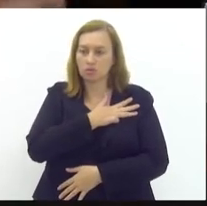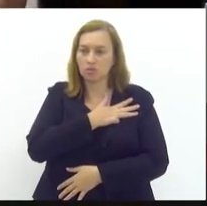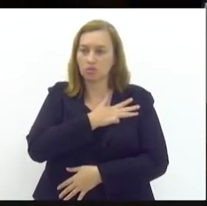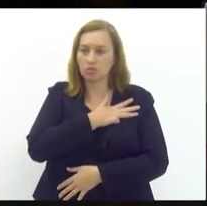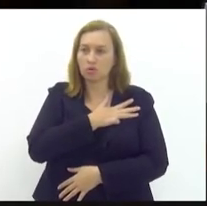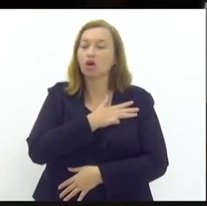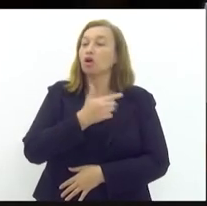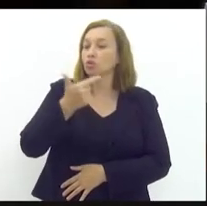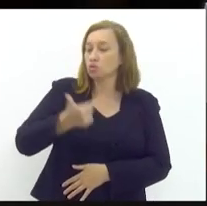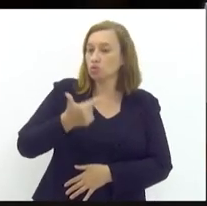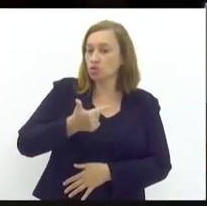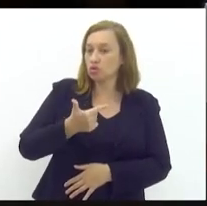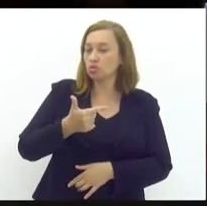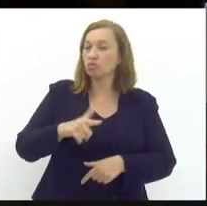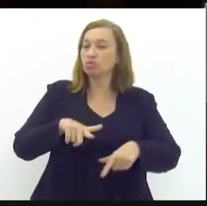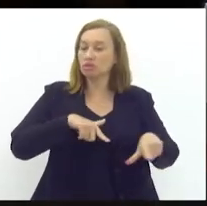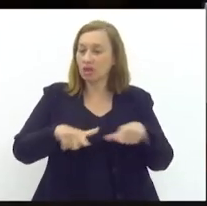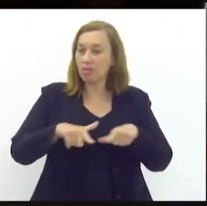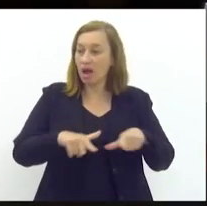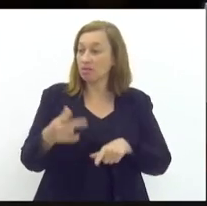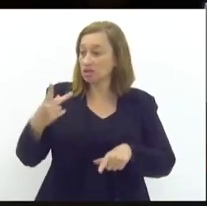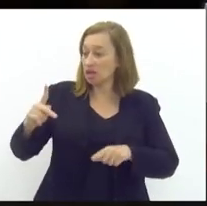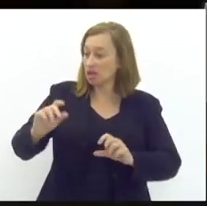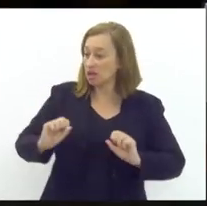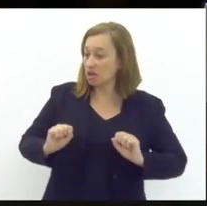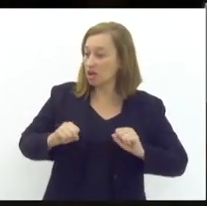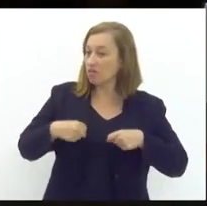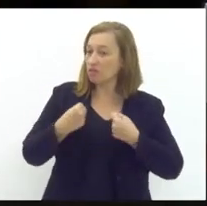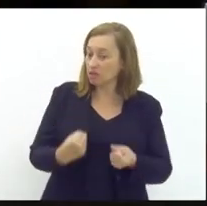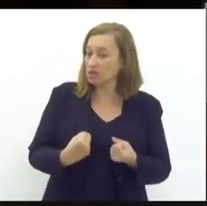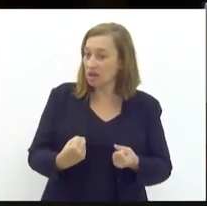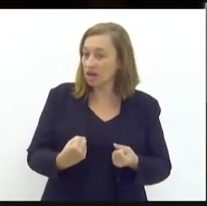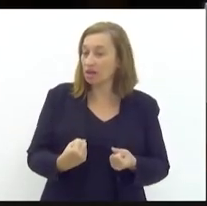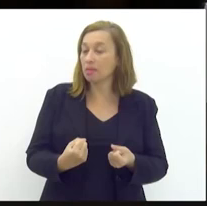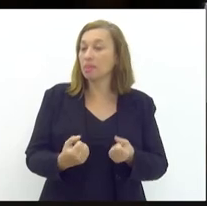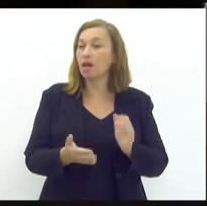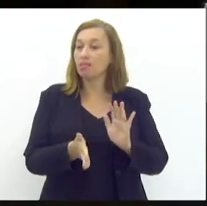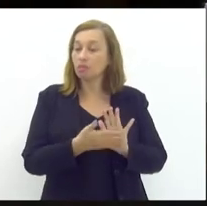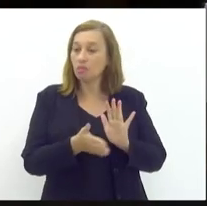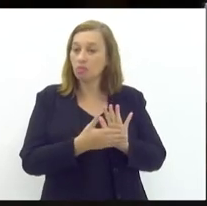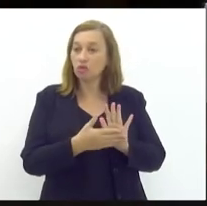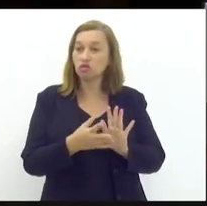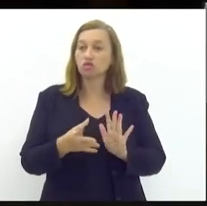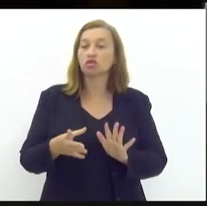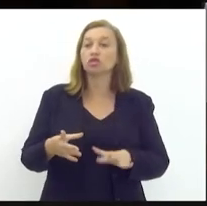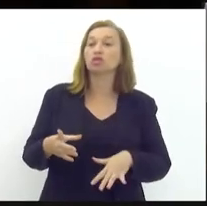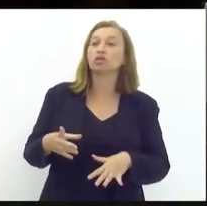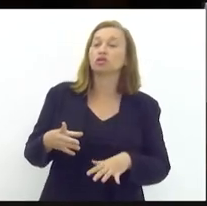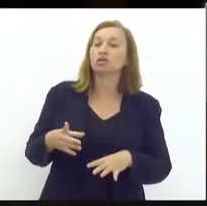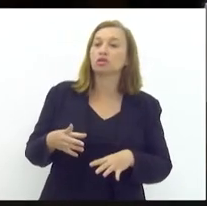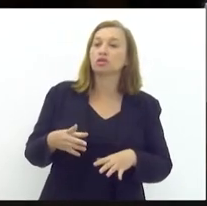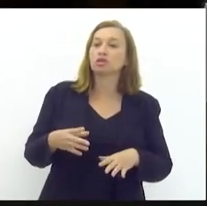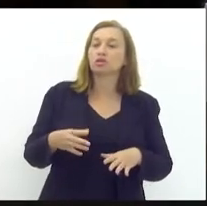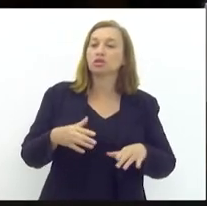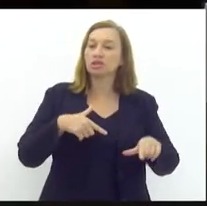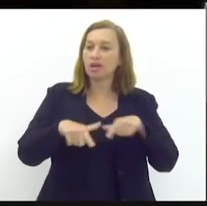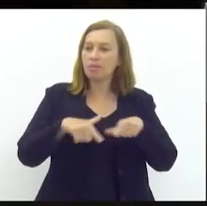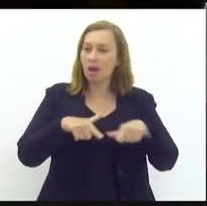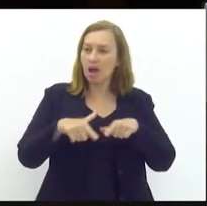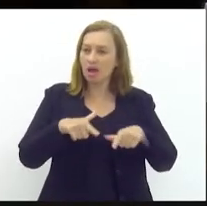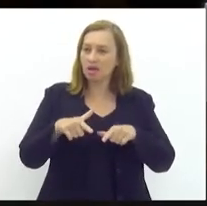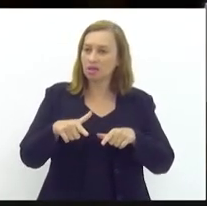reforçar esse tipo de atitude mais propositiva dos parlamentos ao ele fazer toda desoneração de linha